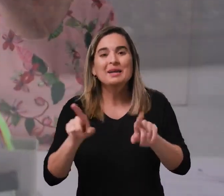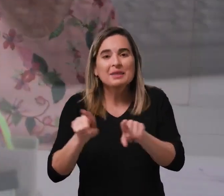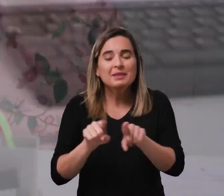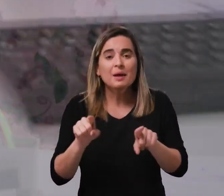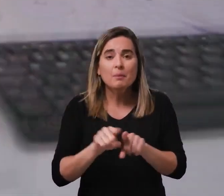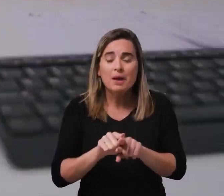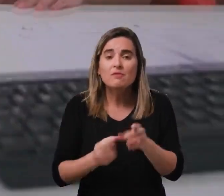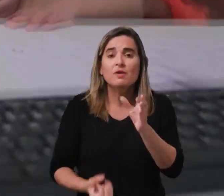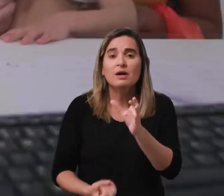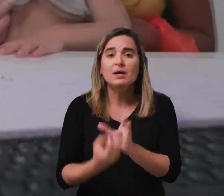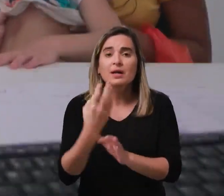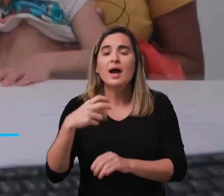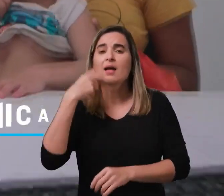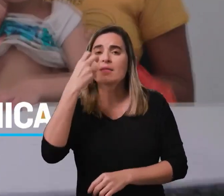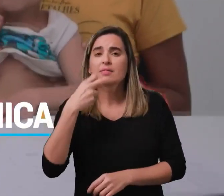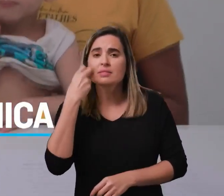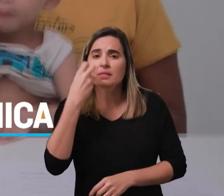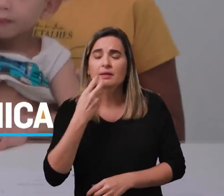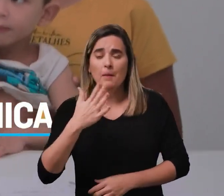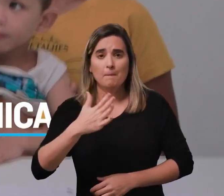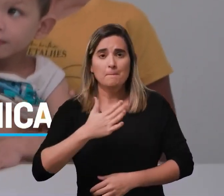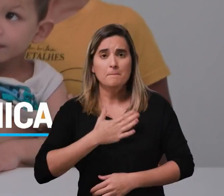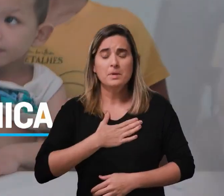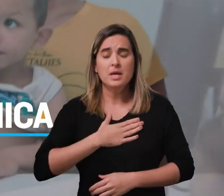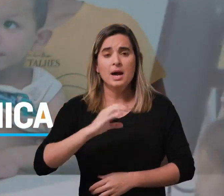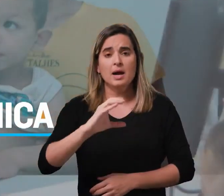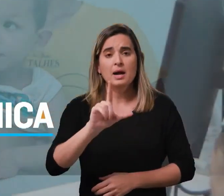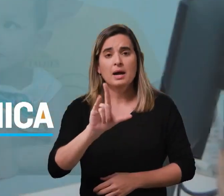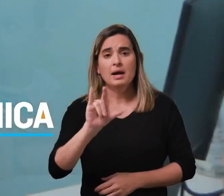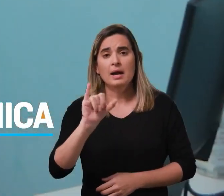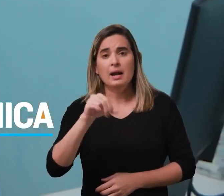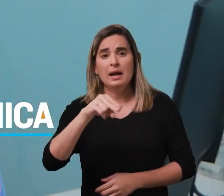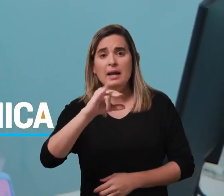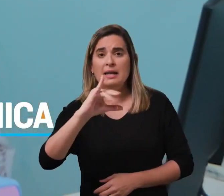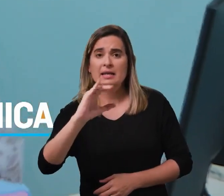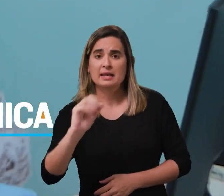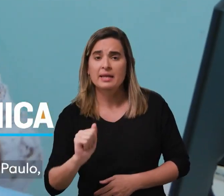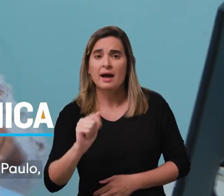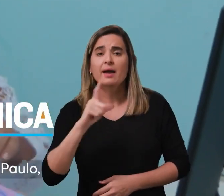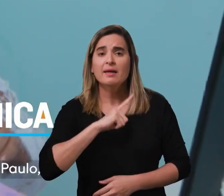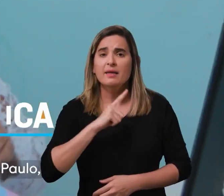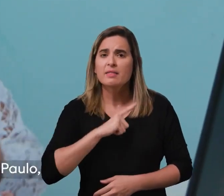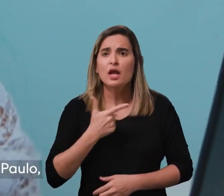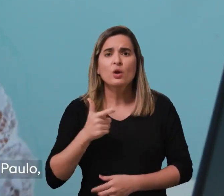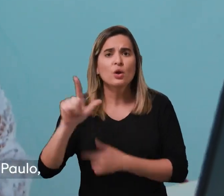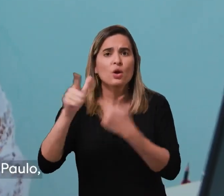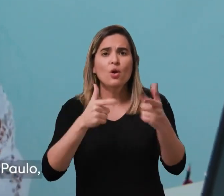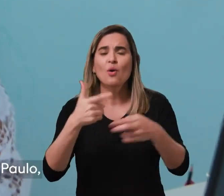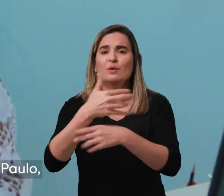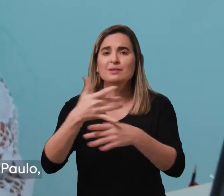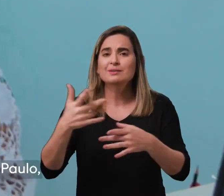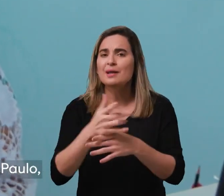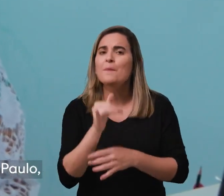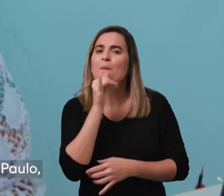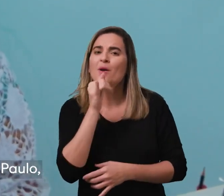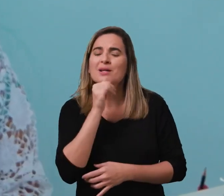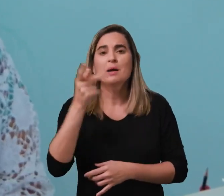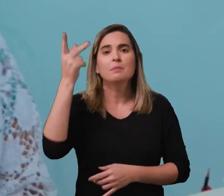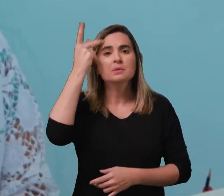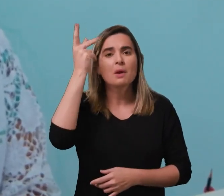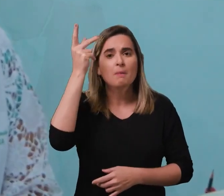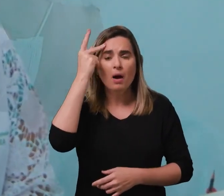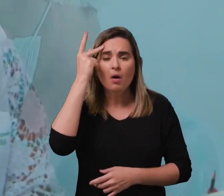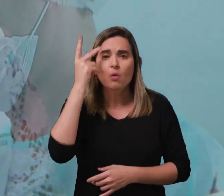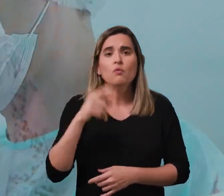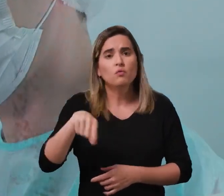vamos lançar em Natal o programa Minha Clínica, que está dando certo até em grandes cidades como São Paulo,